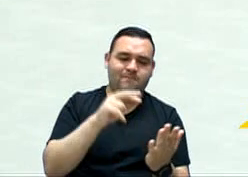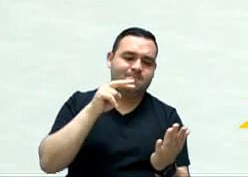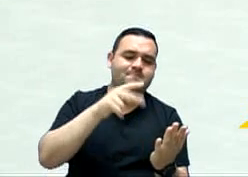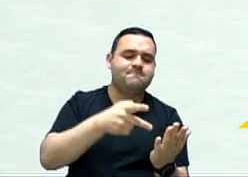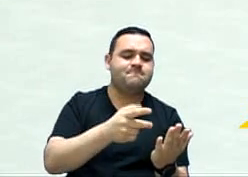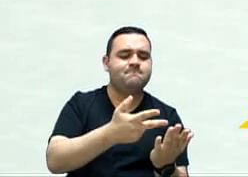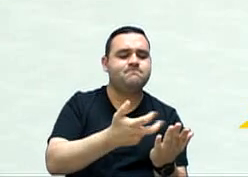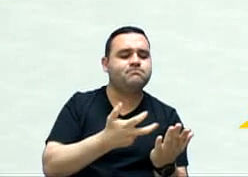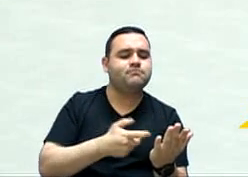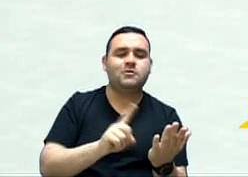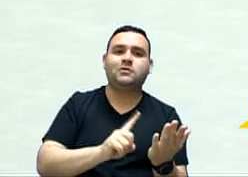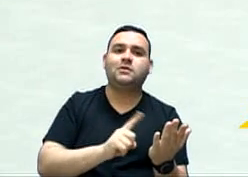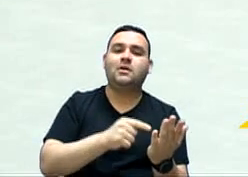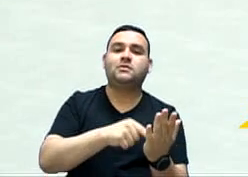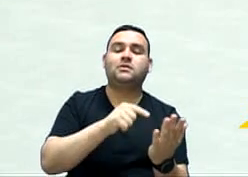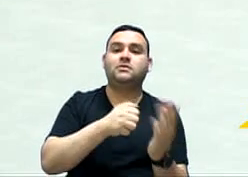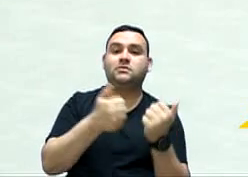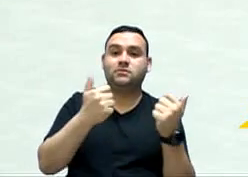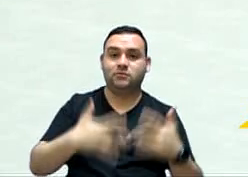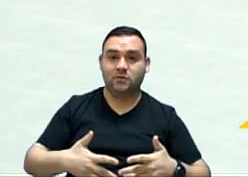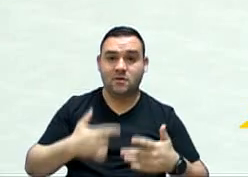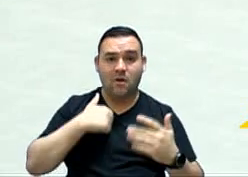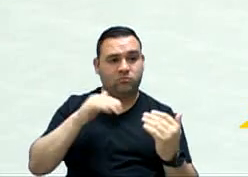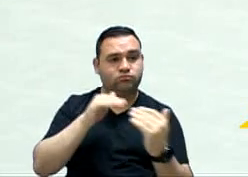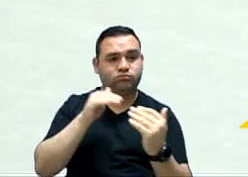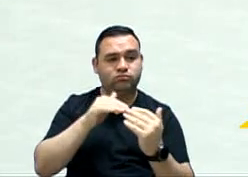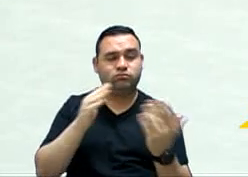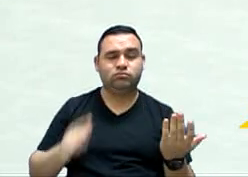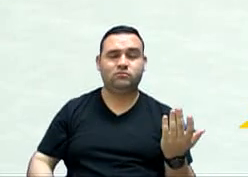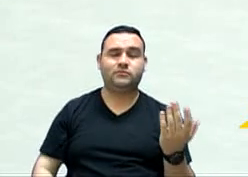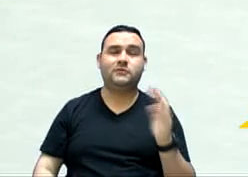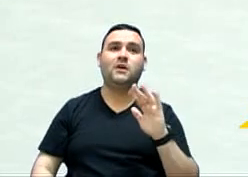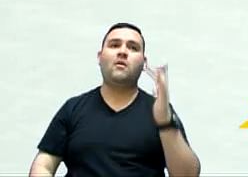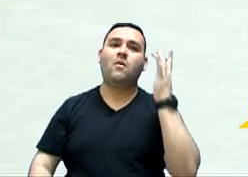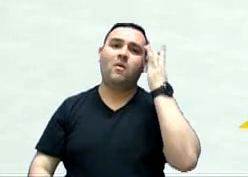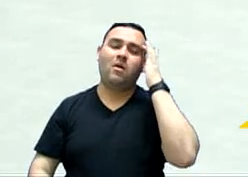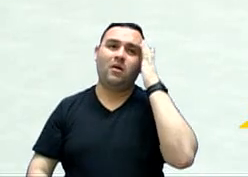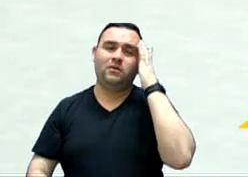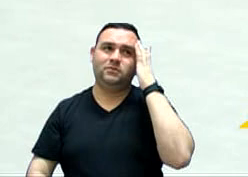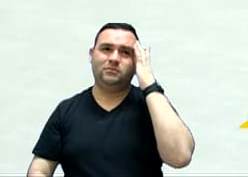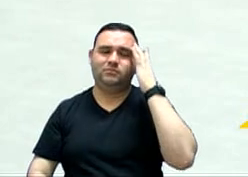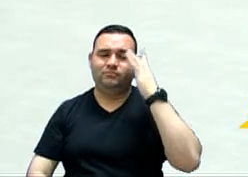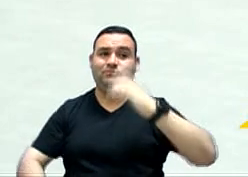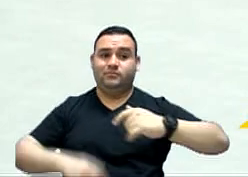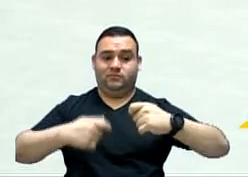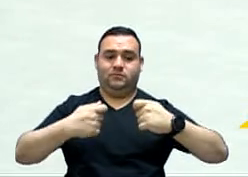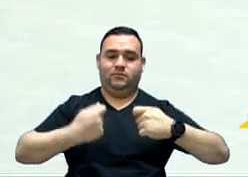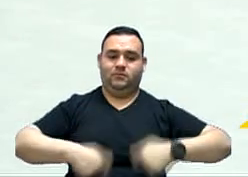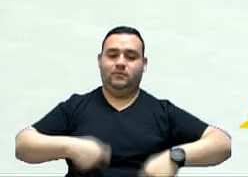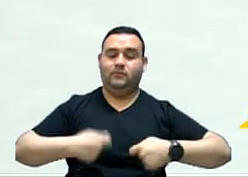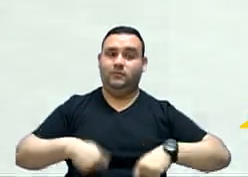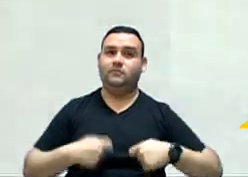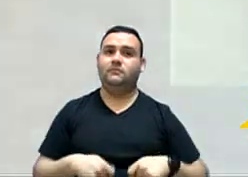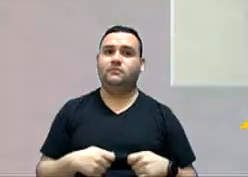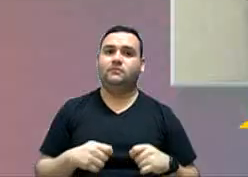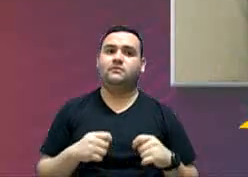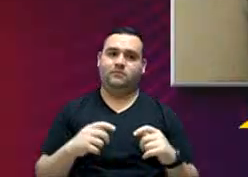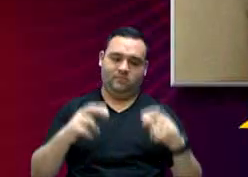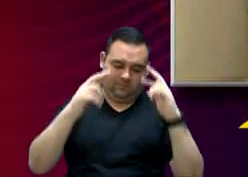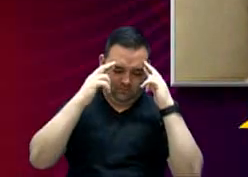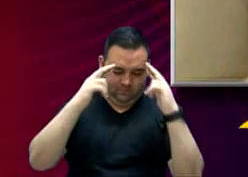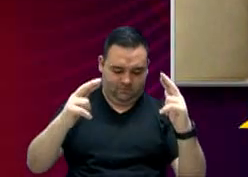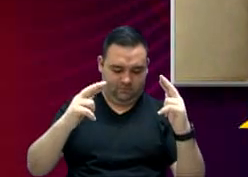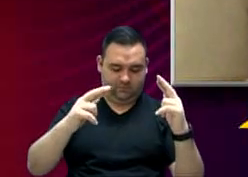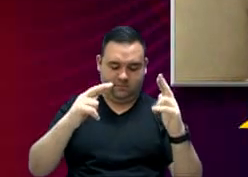situações que Vossa Excelência me expôs e eu concordei. Isso. Portanto, eu acho que O mínimo que eu tenho que fazer é respeitar a